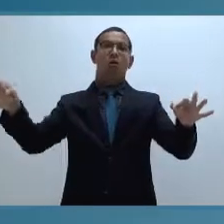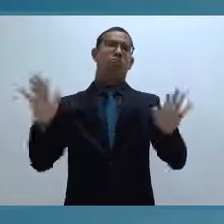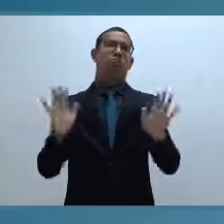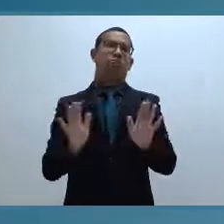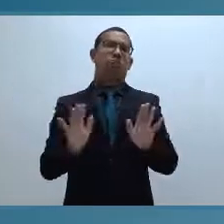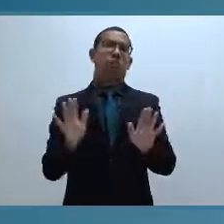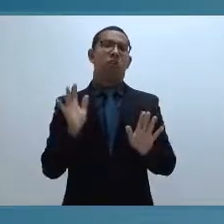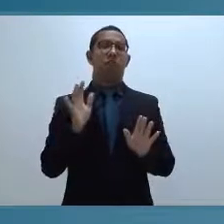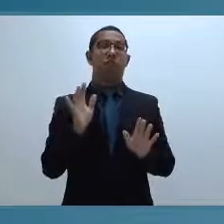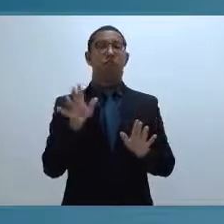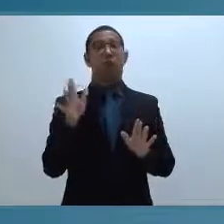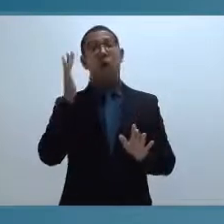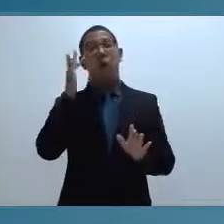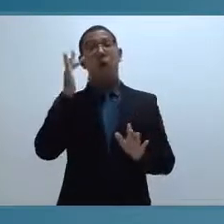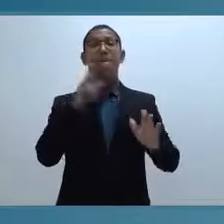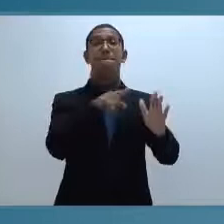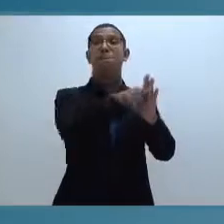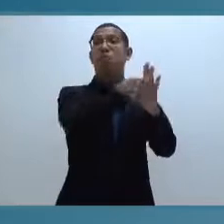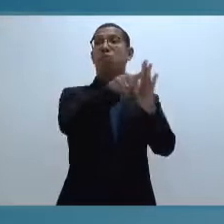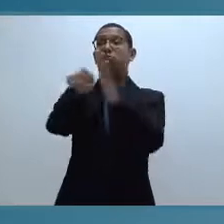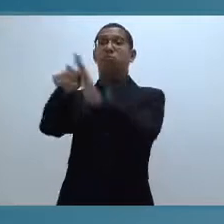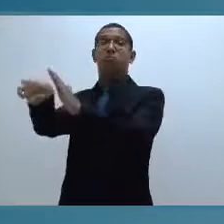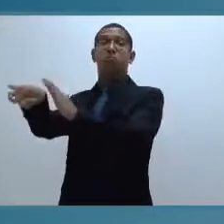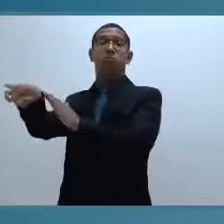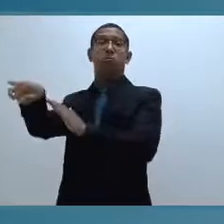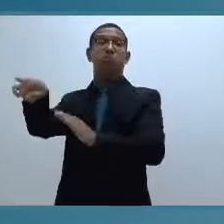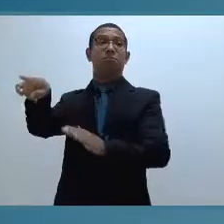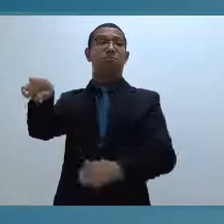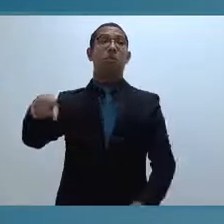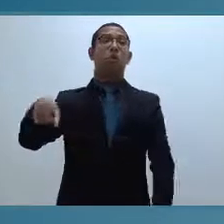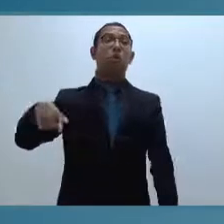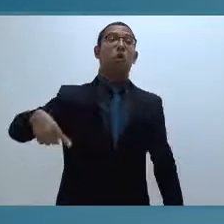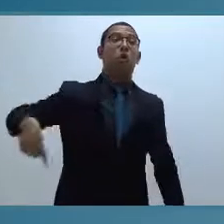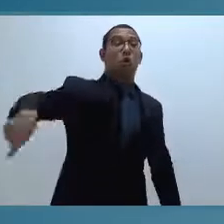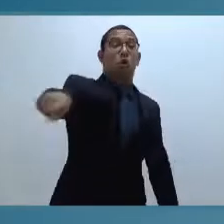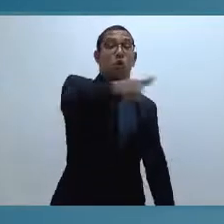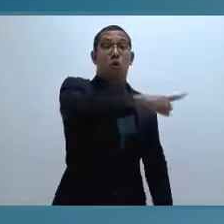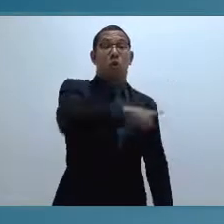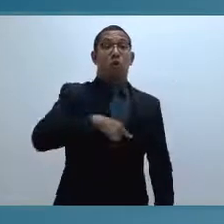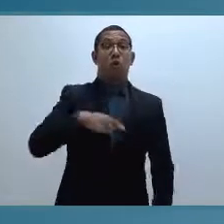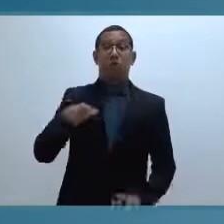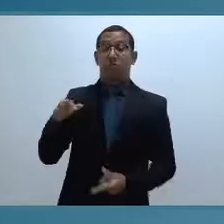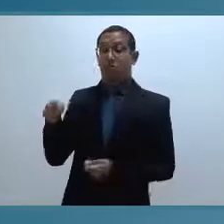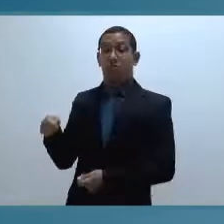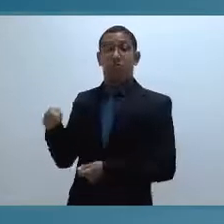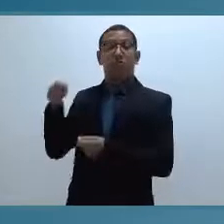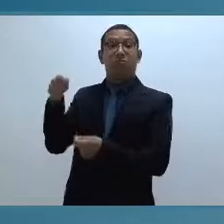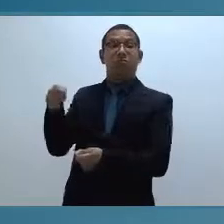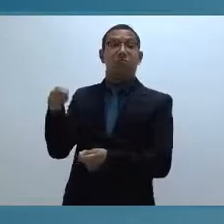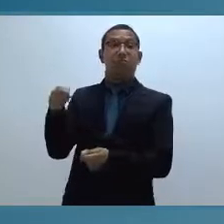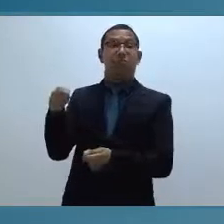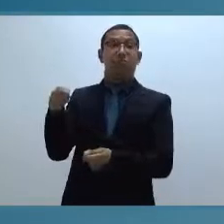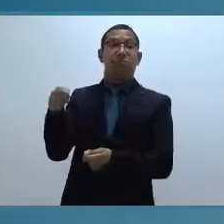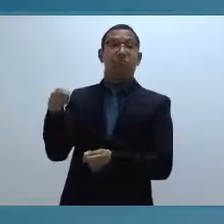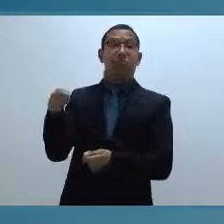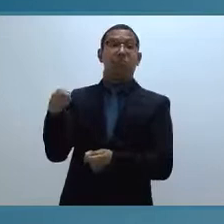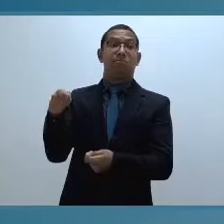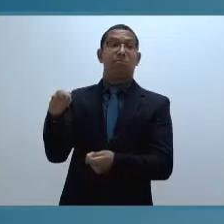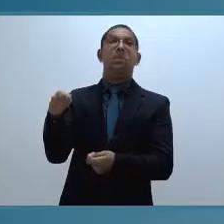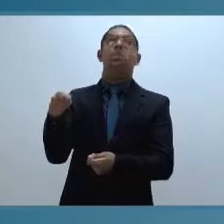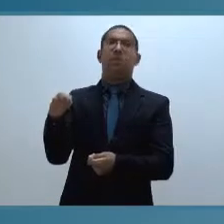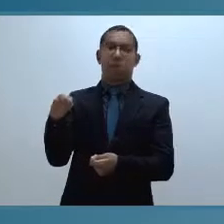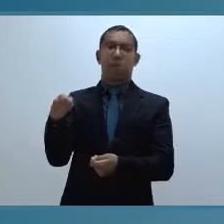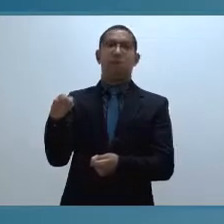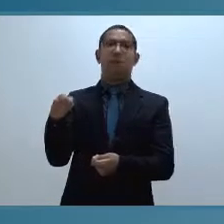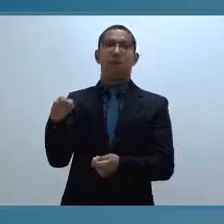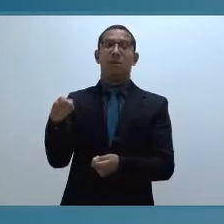Eu pergunto aos demais desembargadores: nós iremos apreciar hoje, sob a égide da